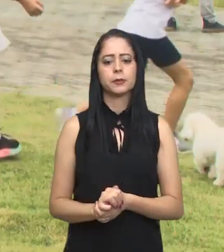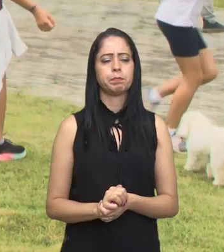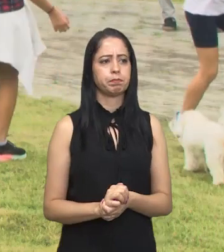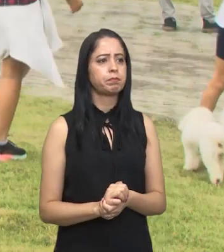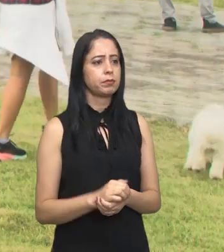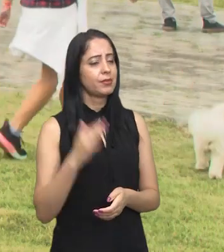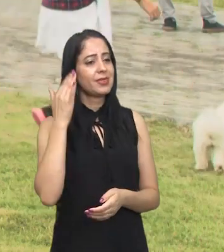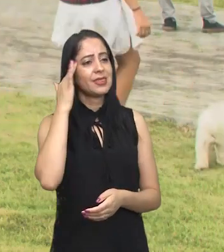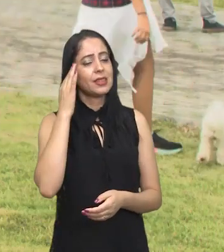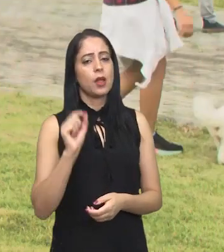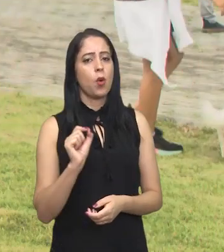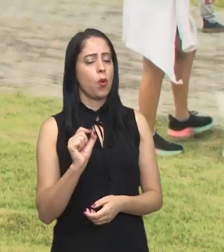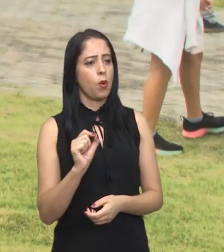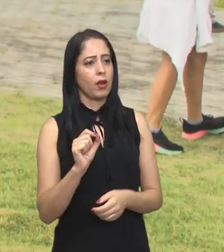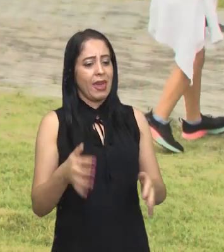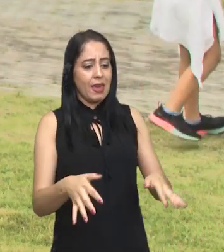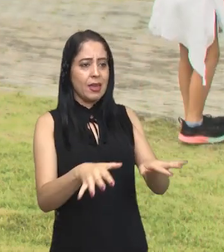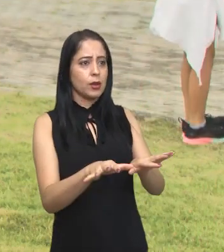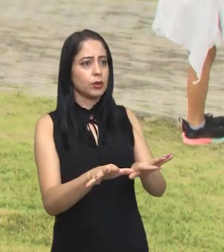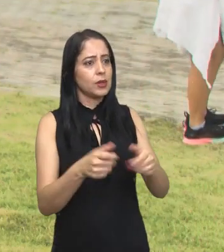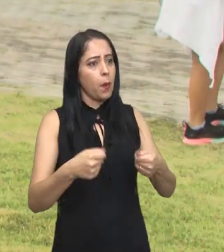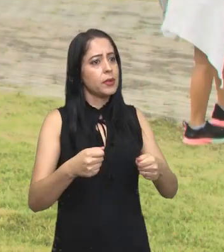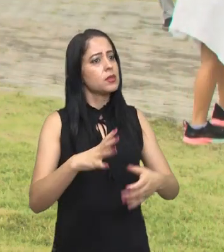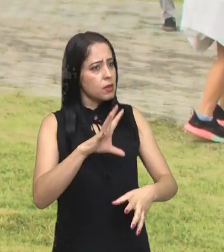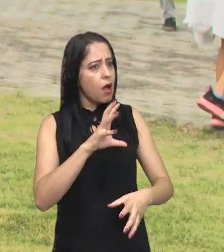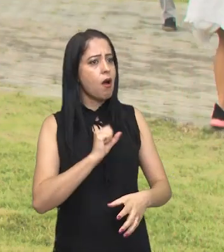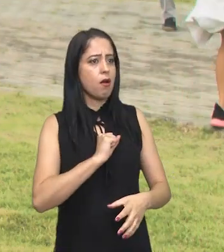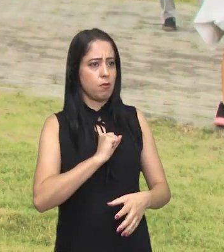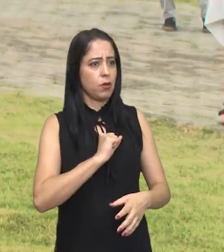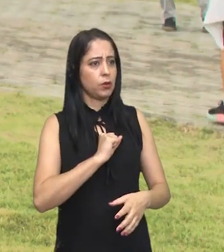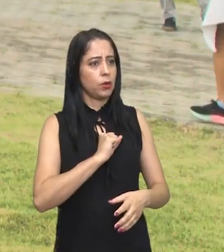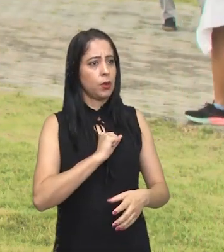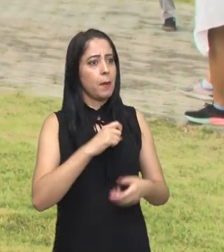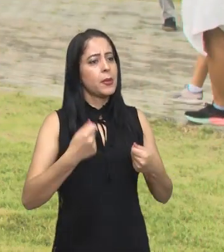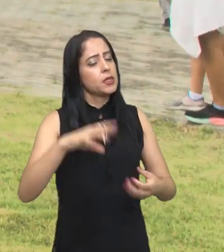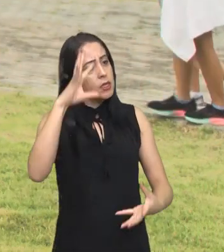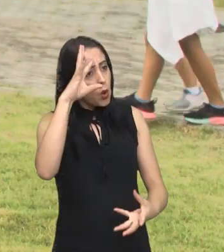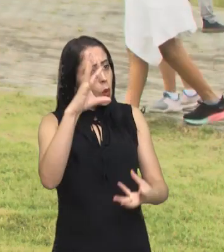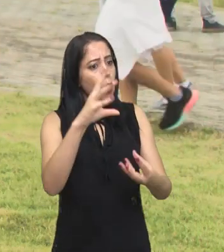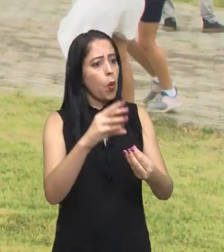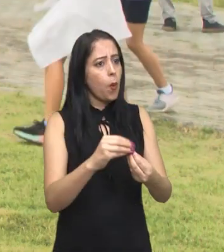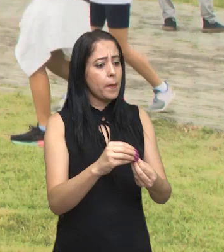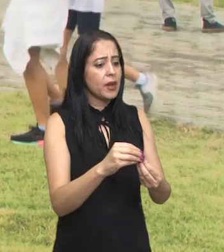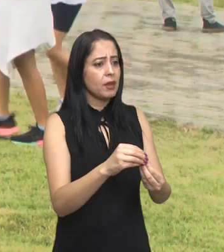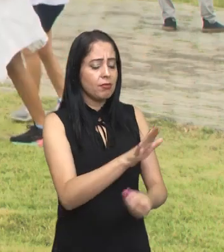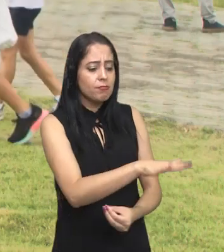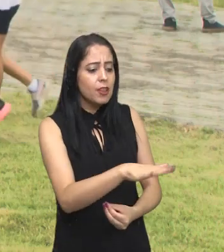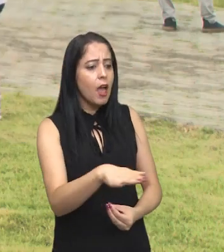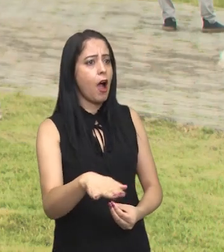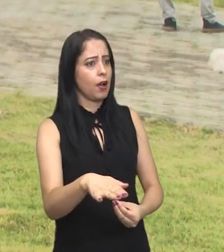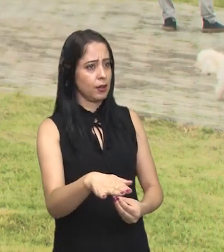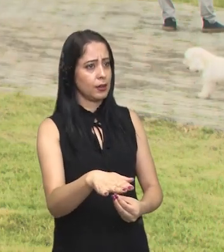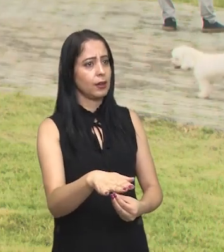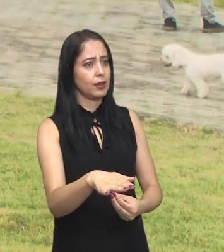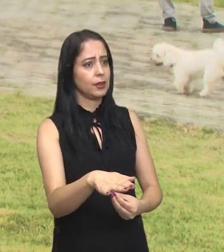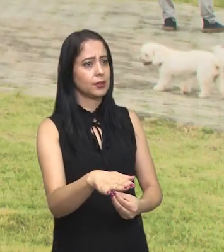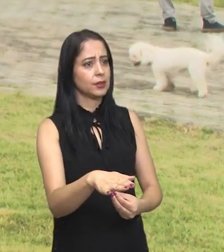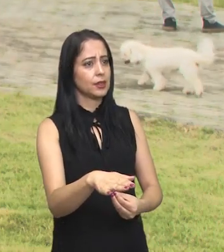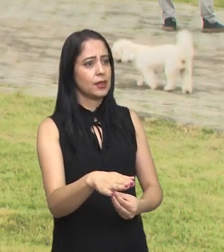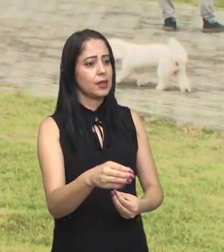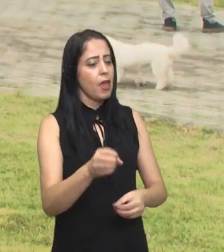entendemos que a inclusão ela tem que ter ela tem que ser feita com amor nós temos que compreender as crianças nós temos Quem tem é